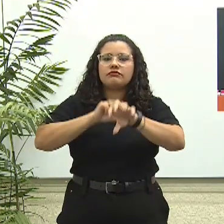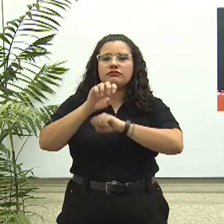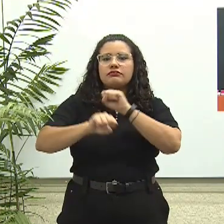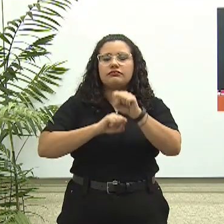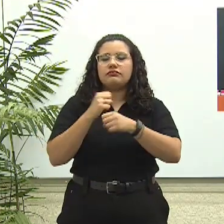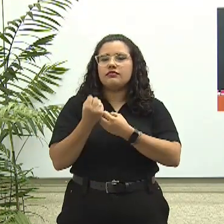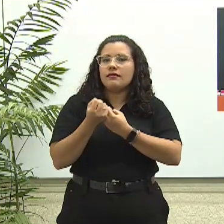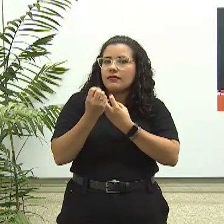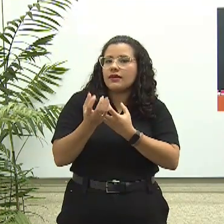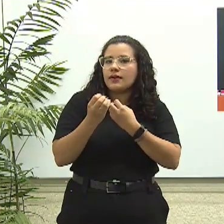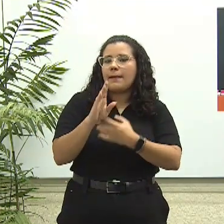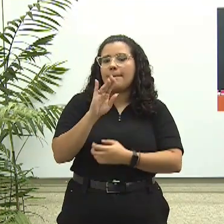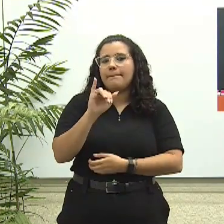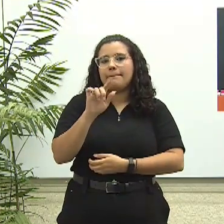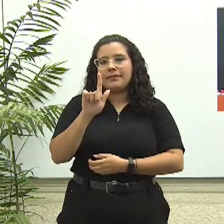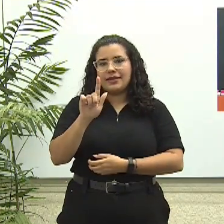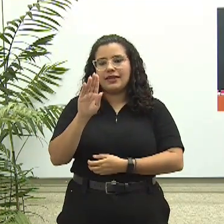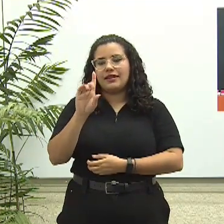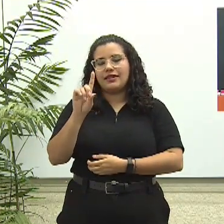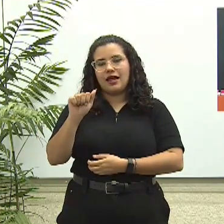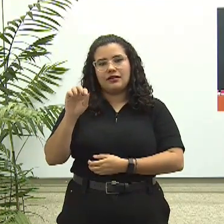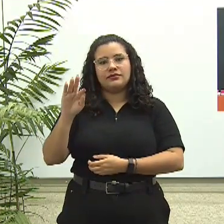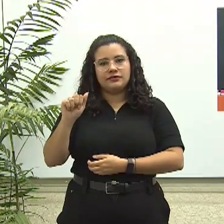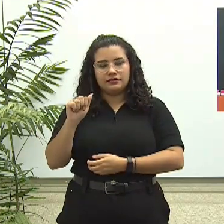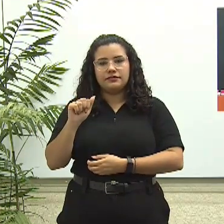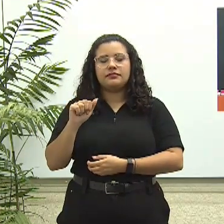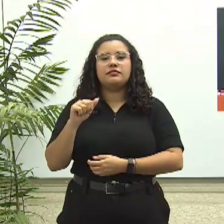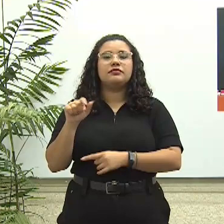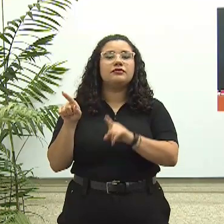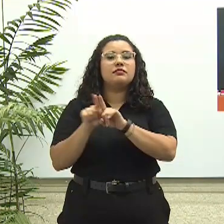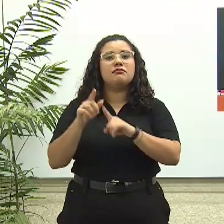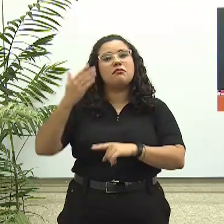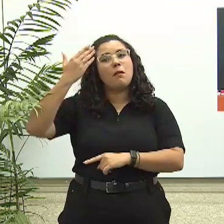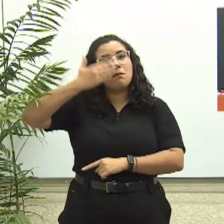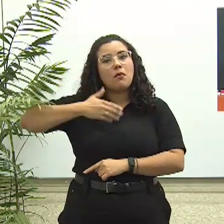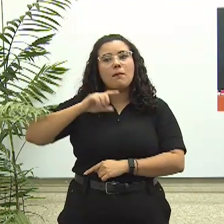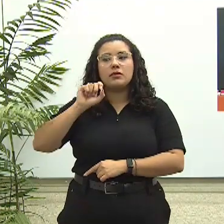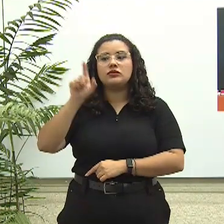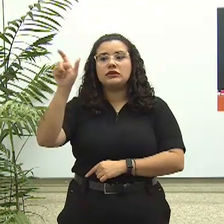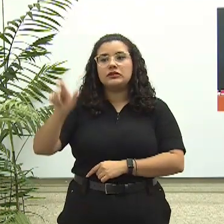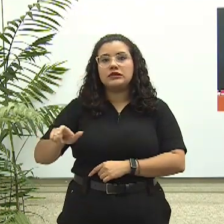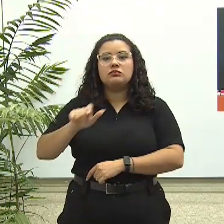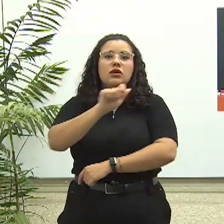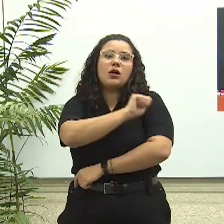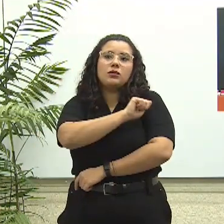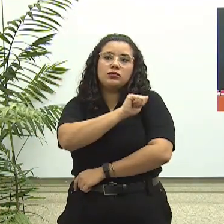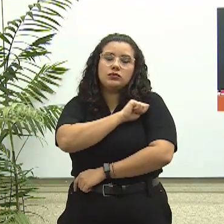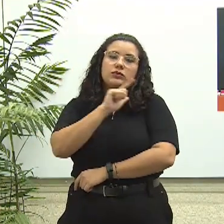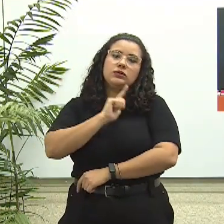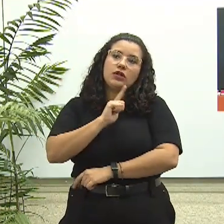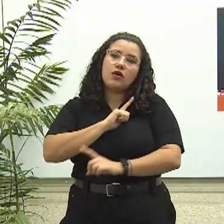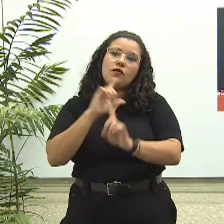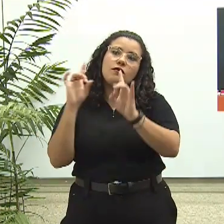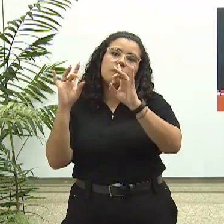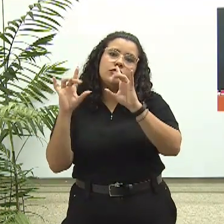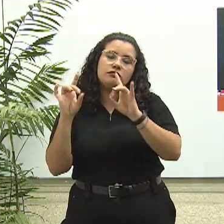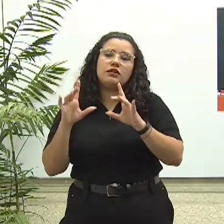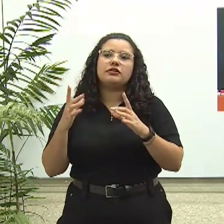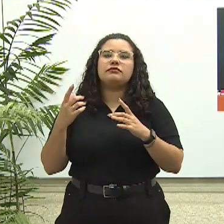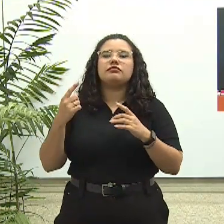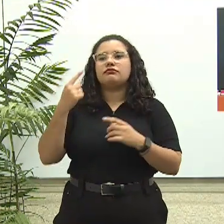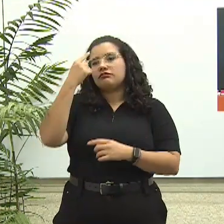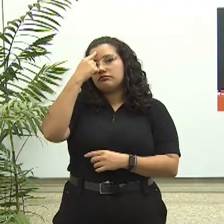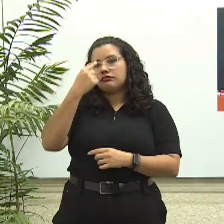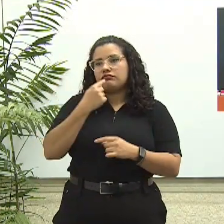Big Data e a promessa é de que o aluno terá eh Digamos que um feedback personalizável